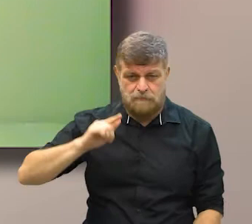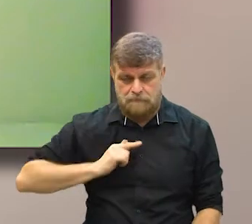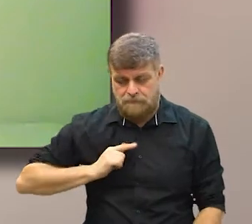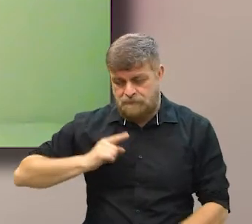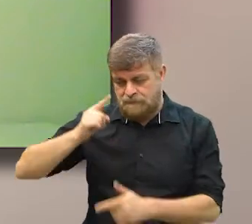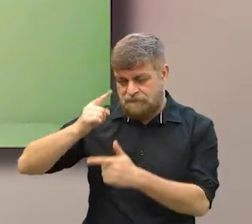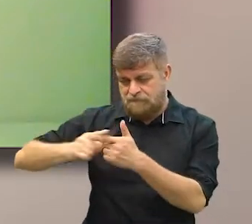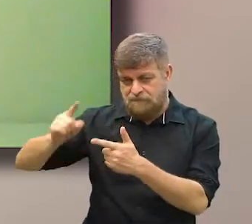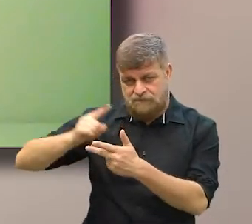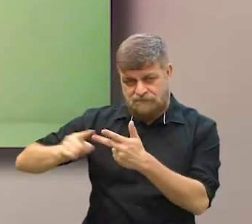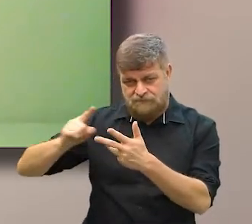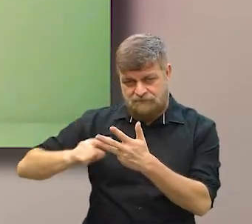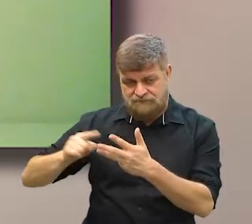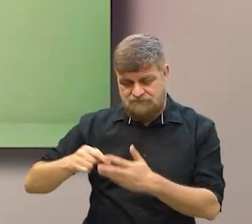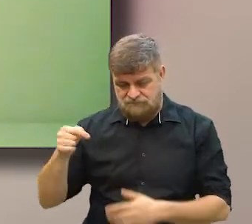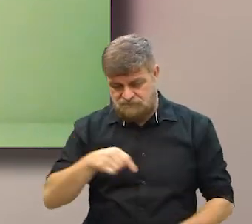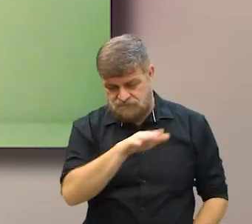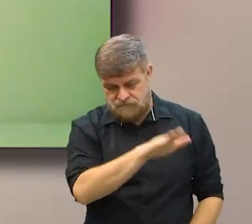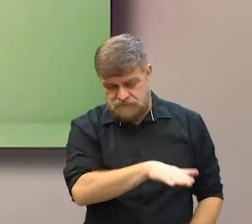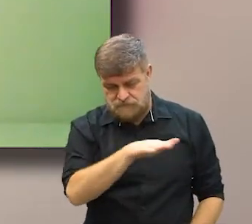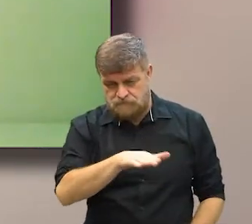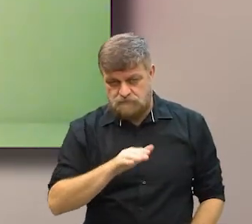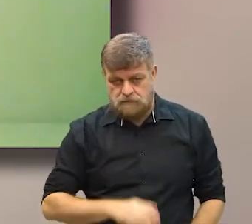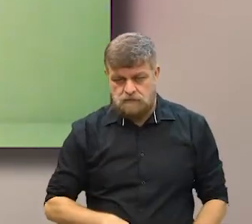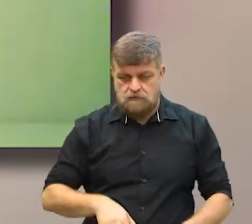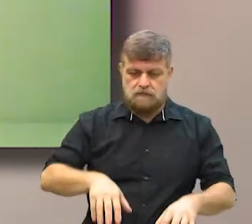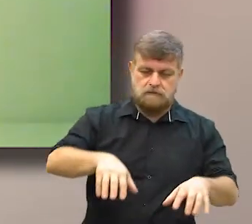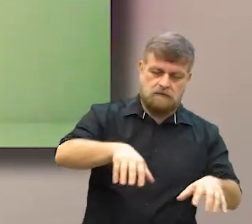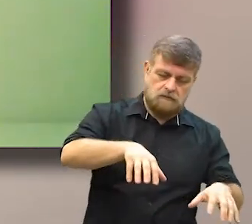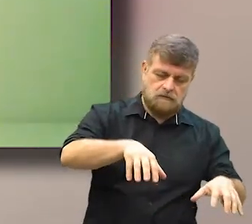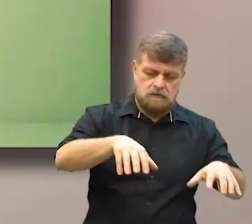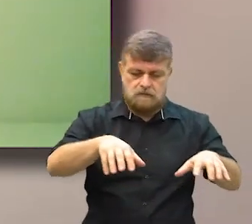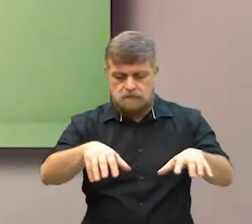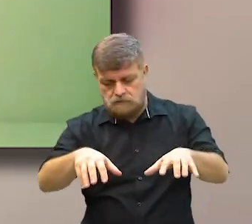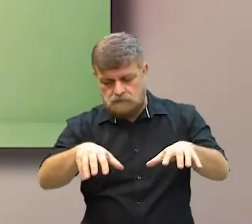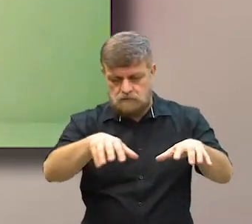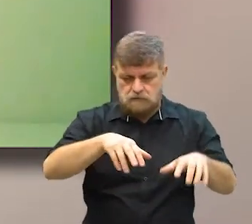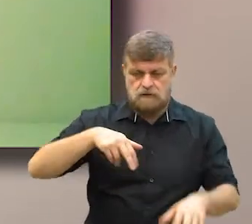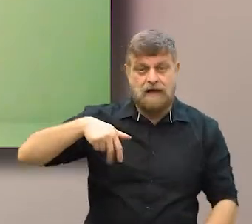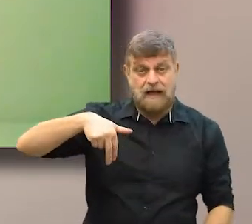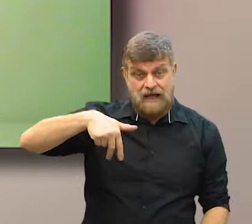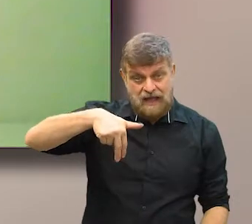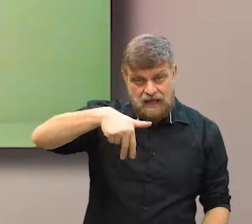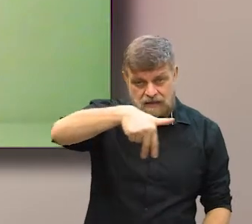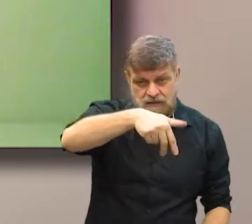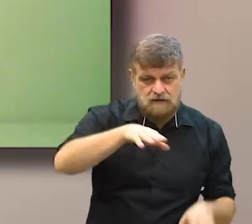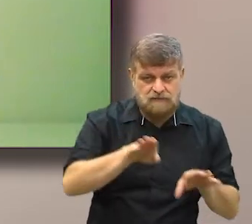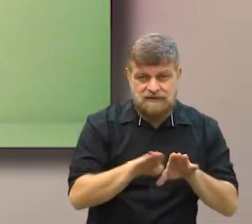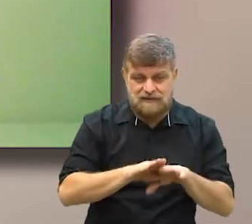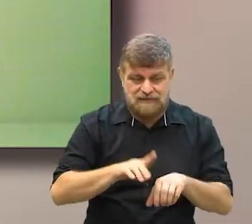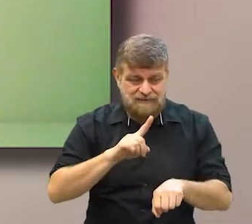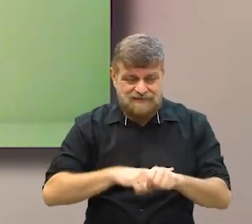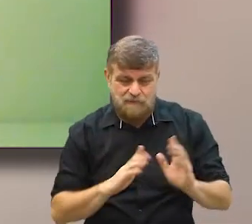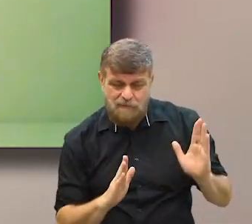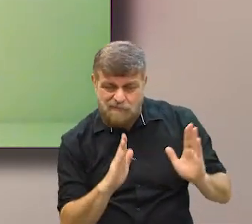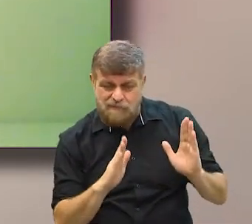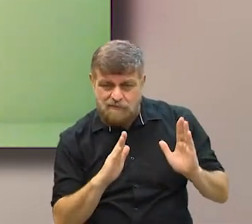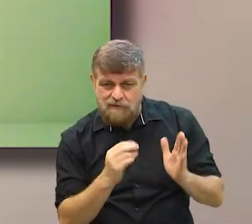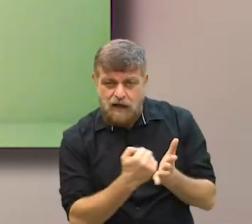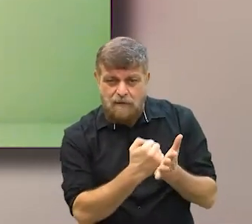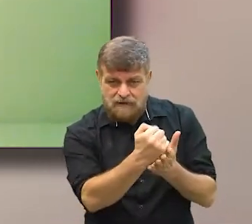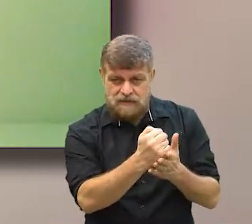Nós temos outras situações na criança, o sonambulismo, o terror noturno, que são elementos frequentemente